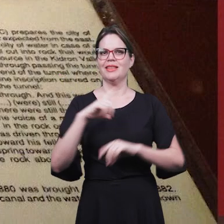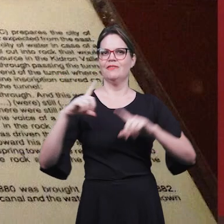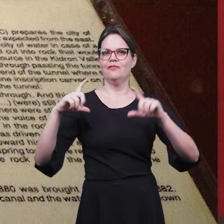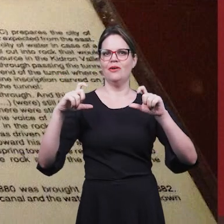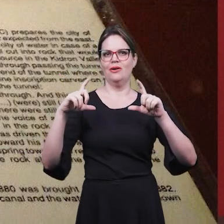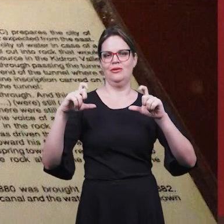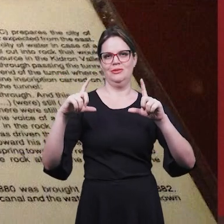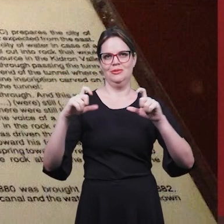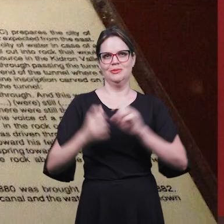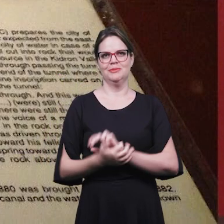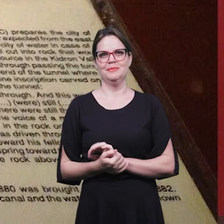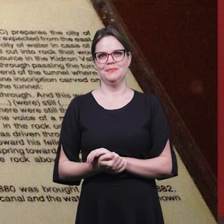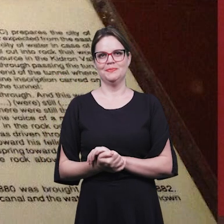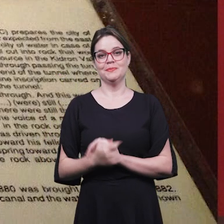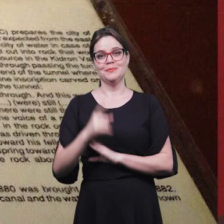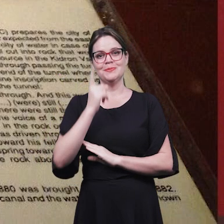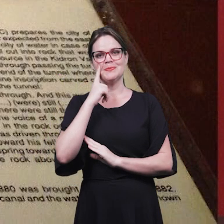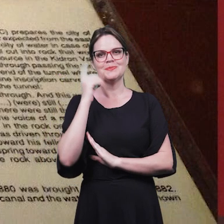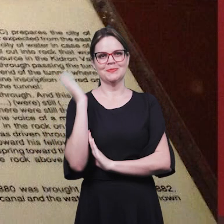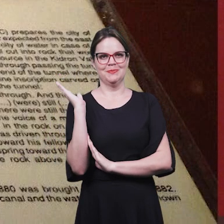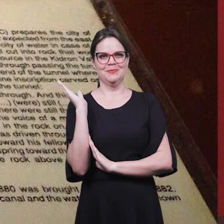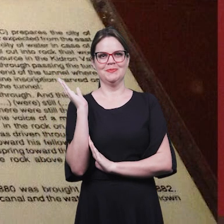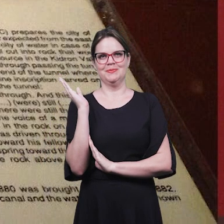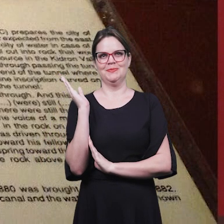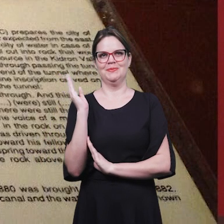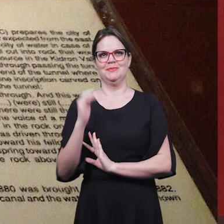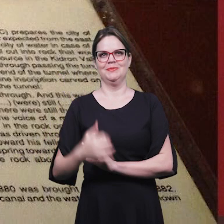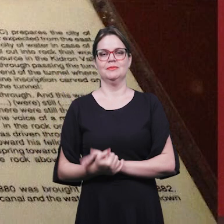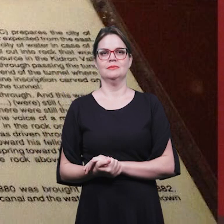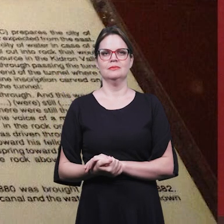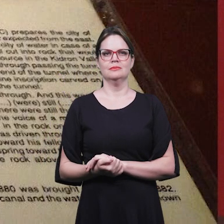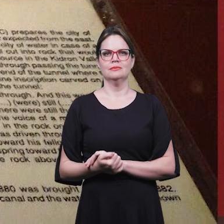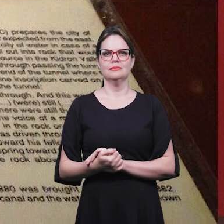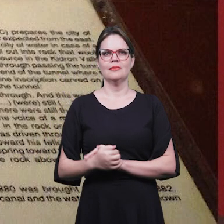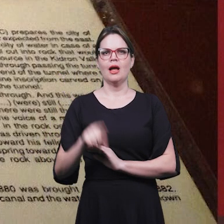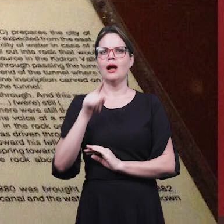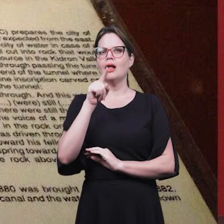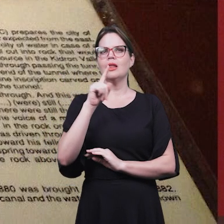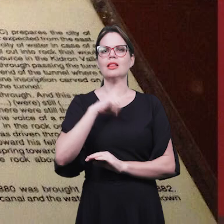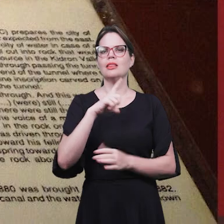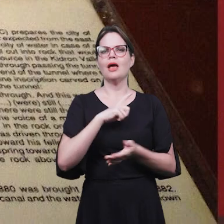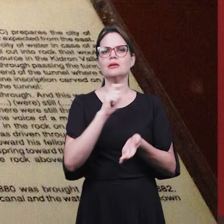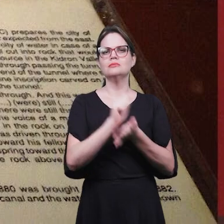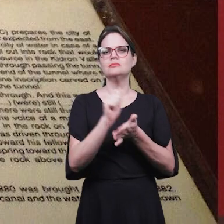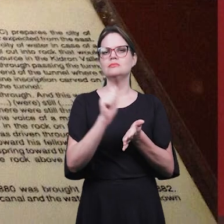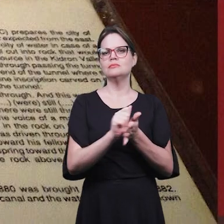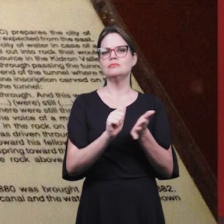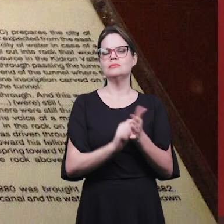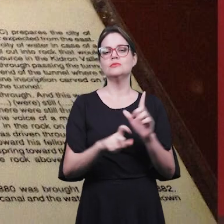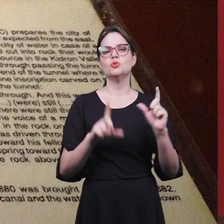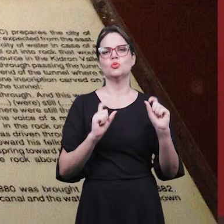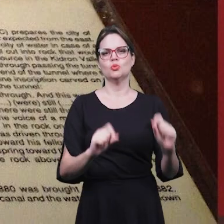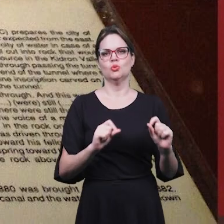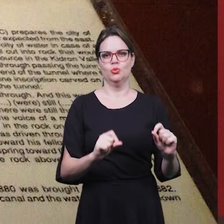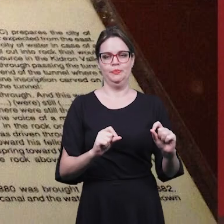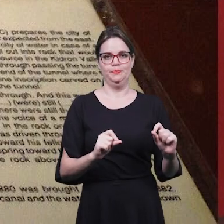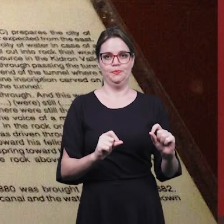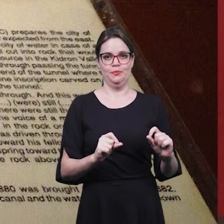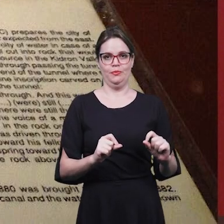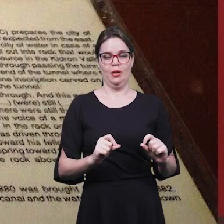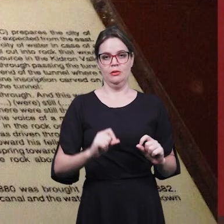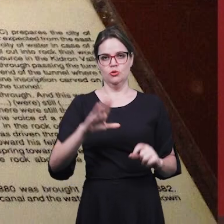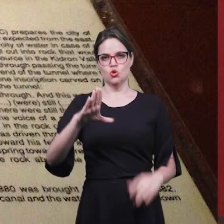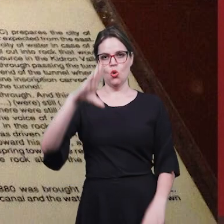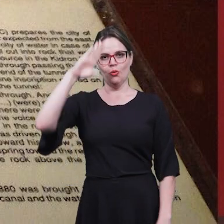que nós mostramos aí, então, da estela, e ali está dito, né, que os soldados, eles